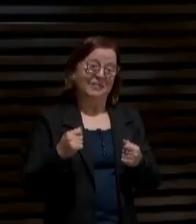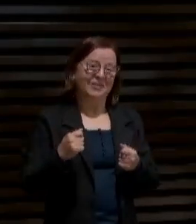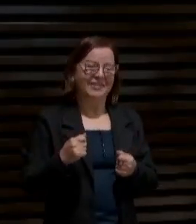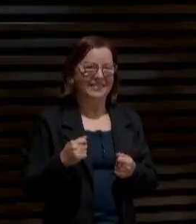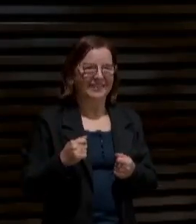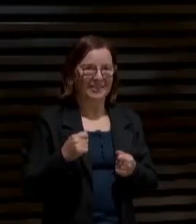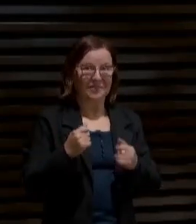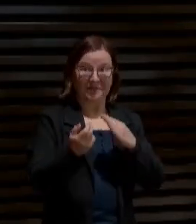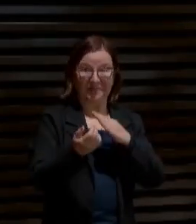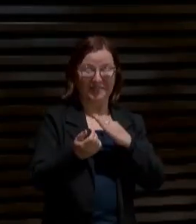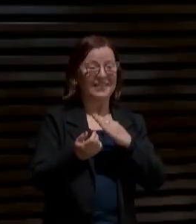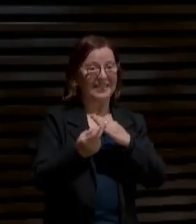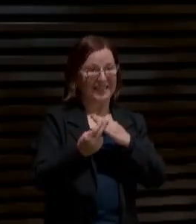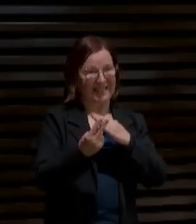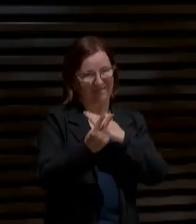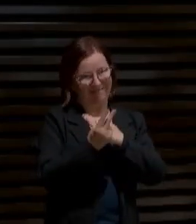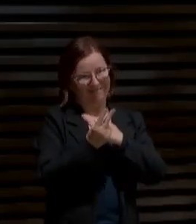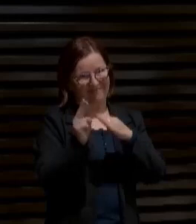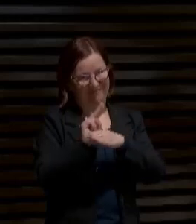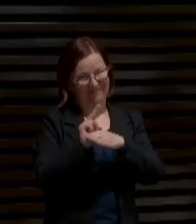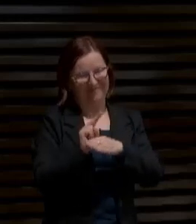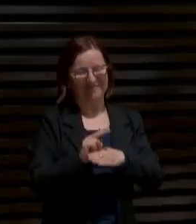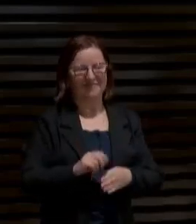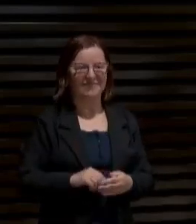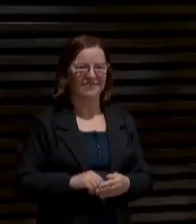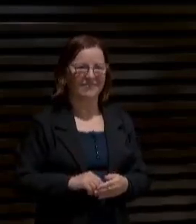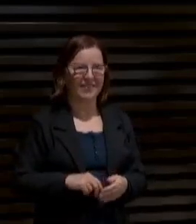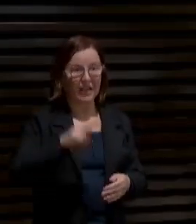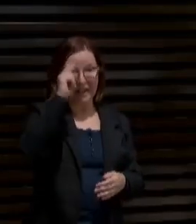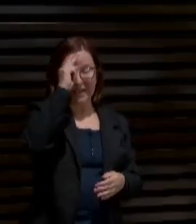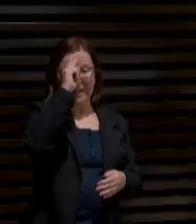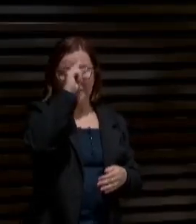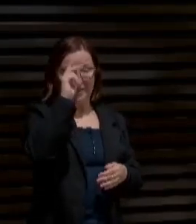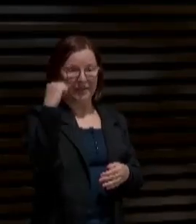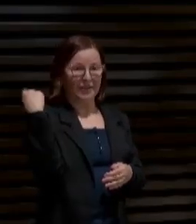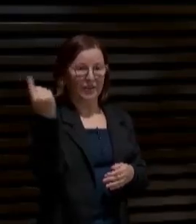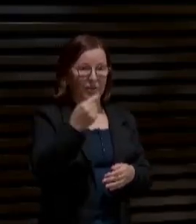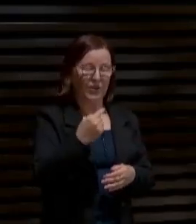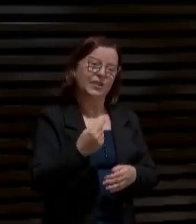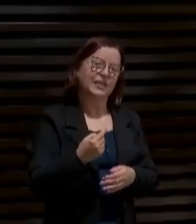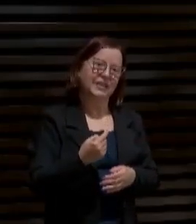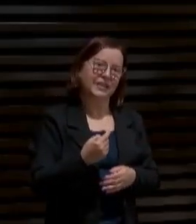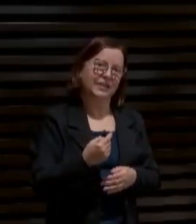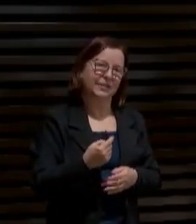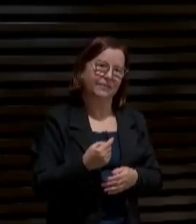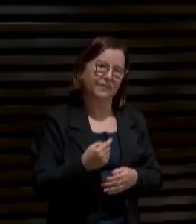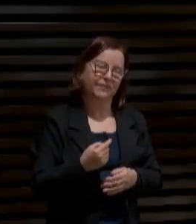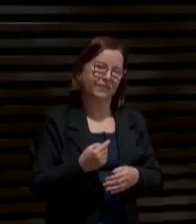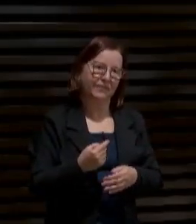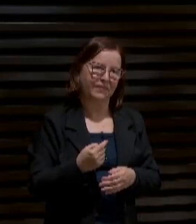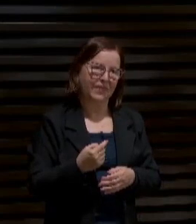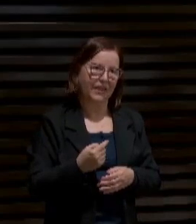É nesse tema e lembre-se que nós fomos gerados como nós vemos no começo de uma semente incorruptível